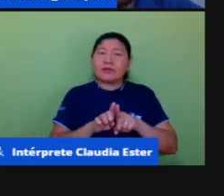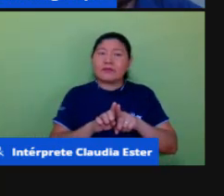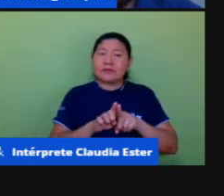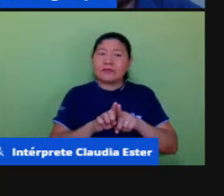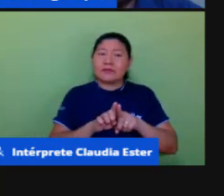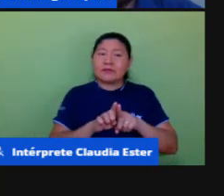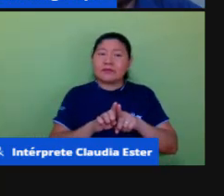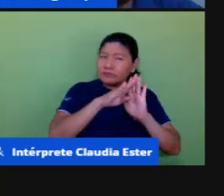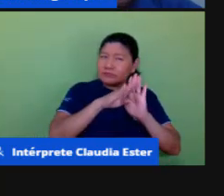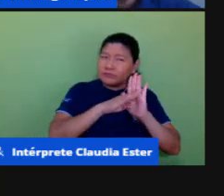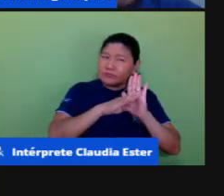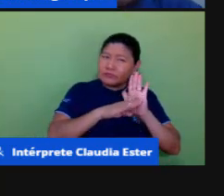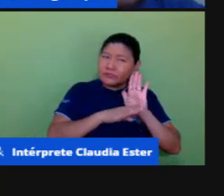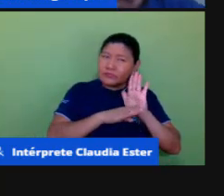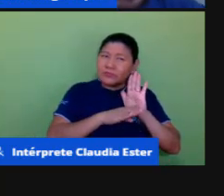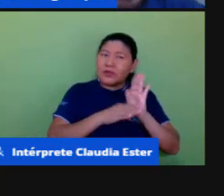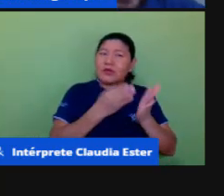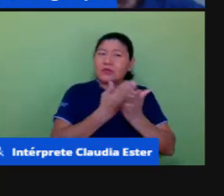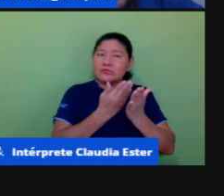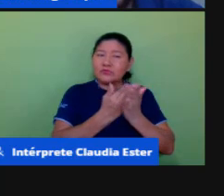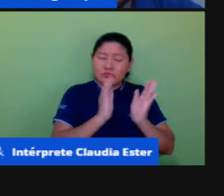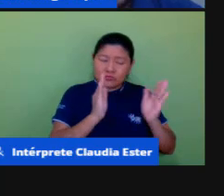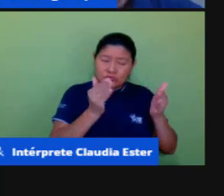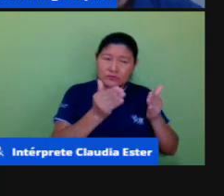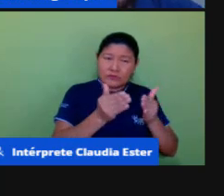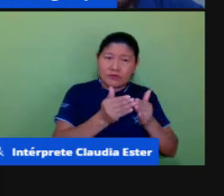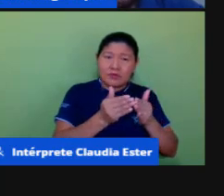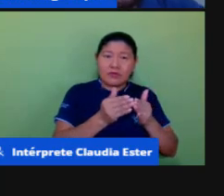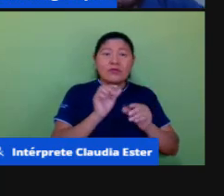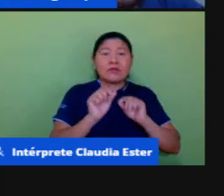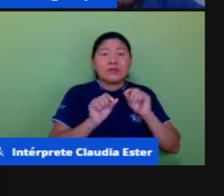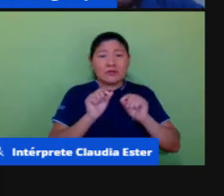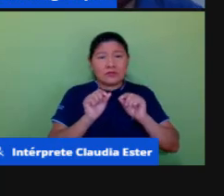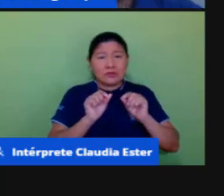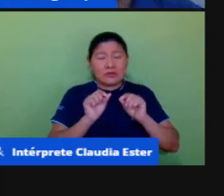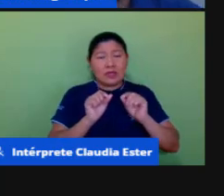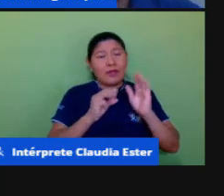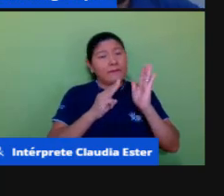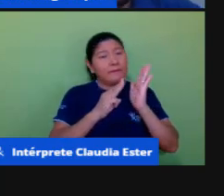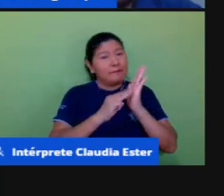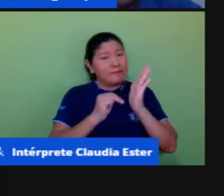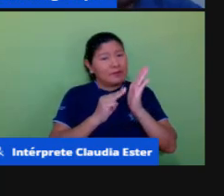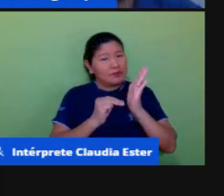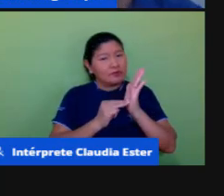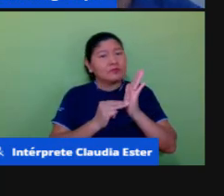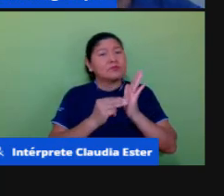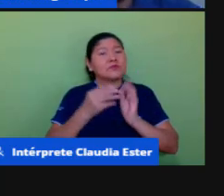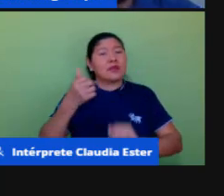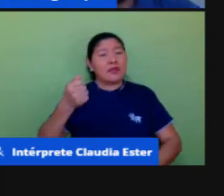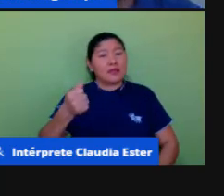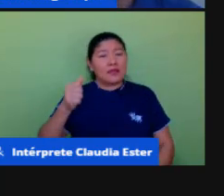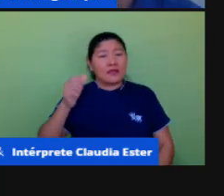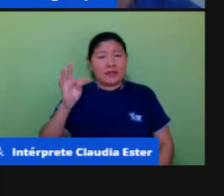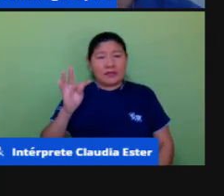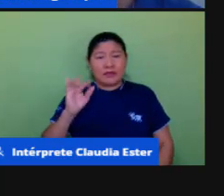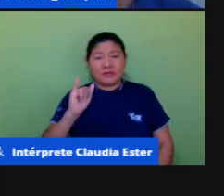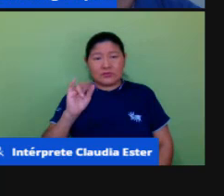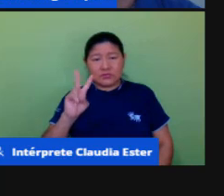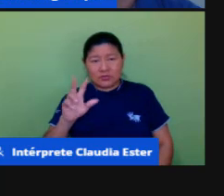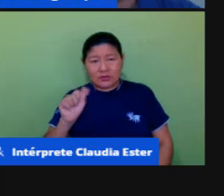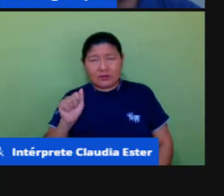ali naquele documento, que é uma metodologia ativa, seminário, né? Trabalhar a oralidade, fortalecer,